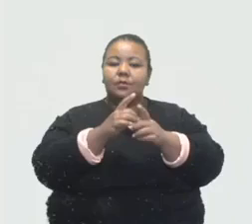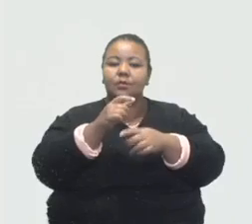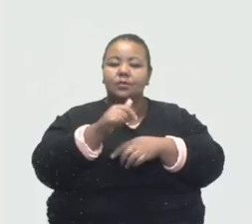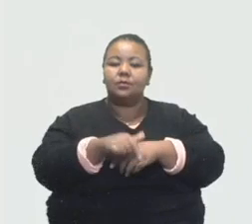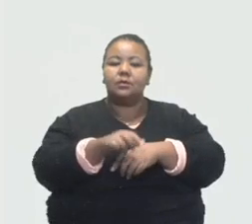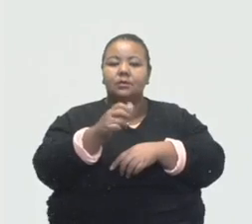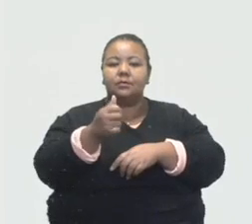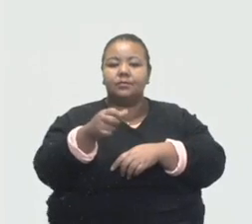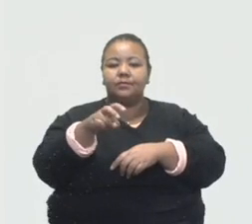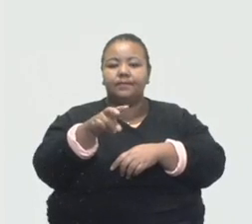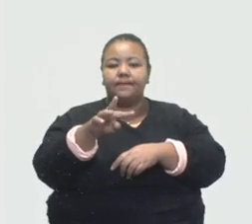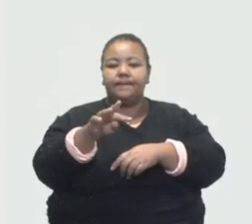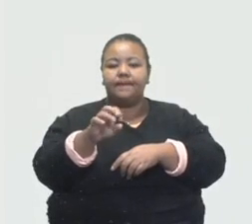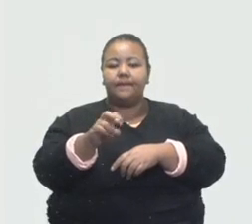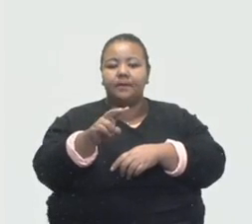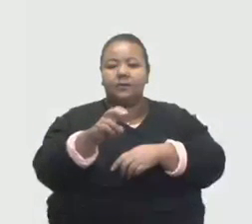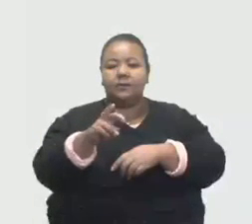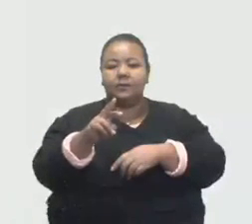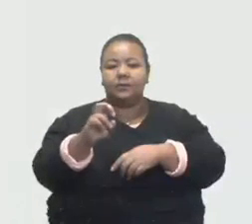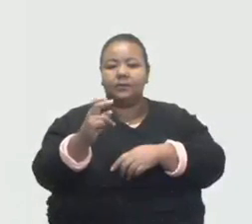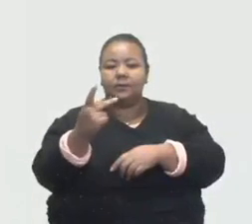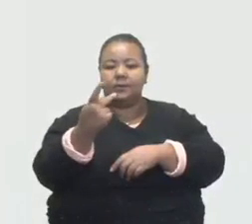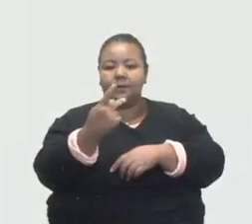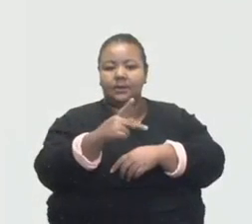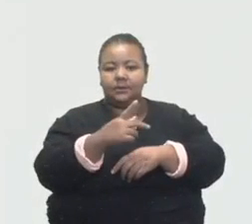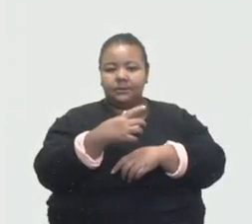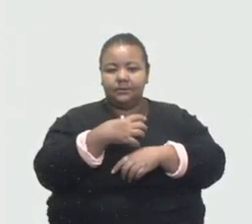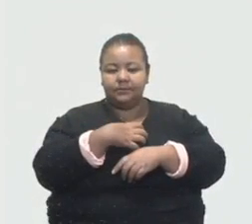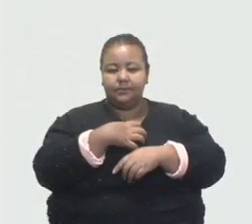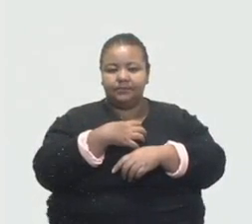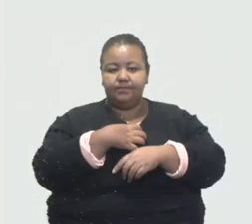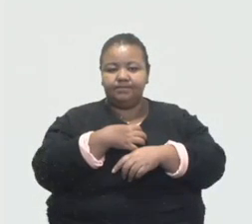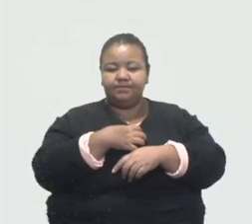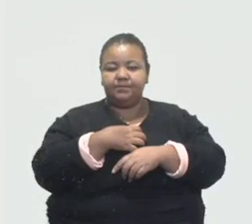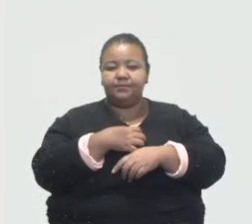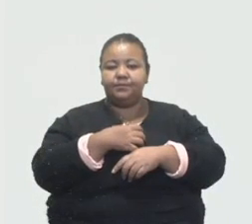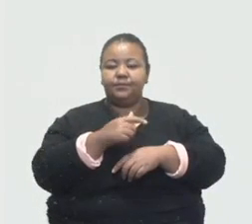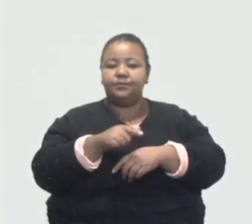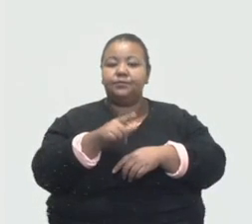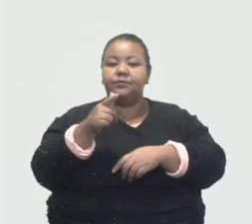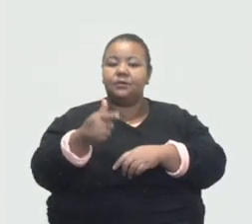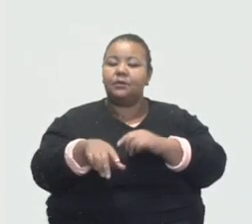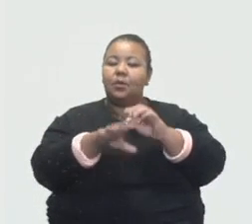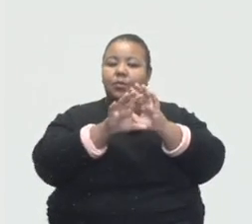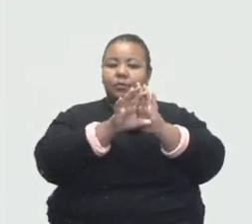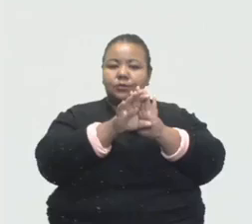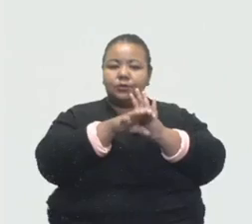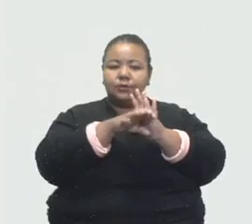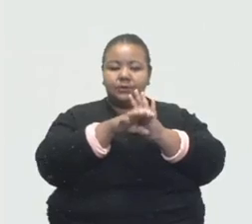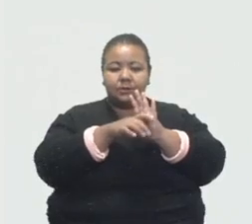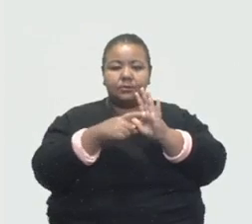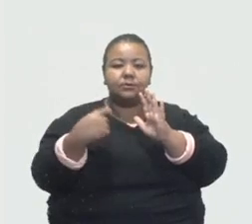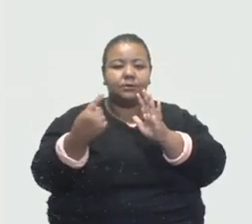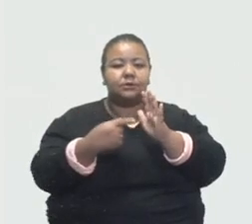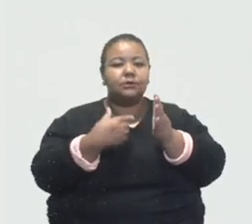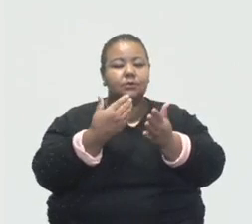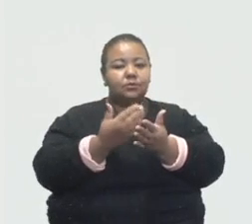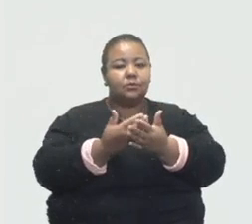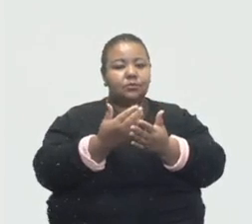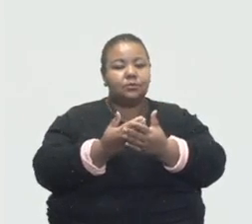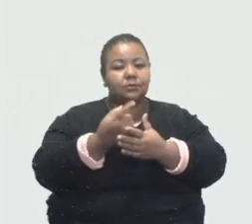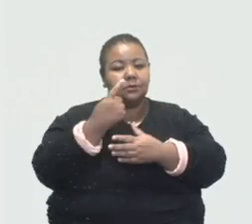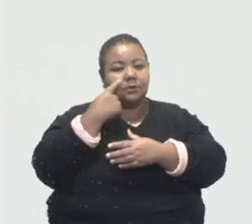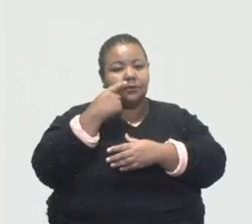os autovetores desta forma. Então, a gente viu esses conceitos e vimos também